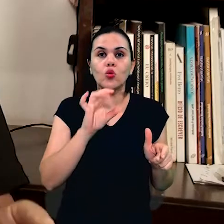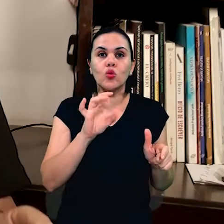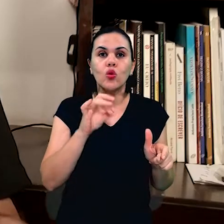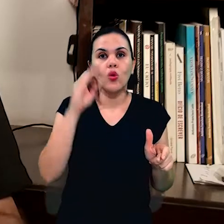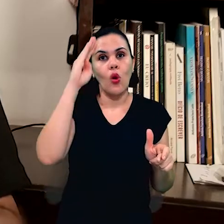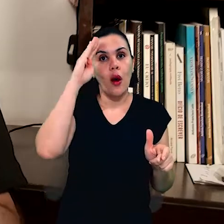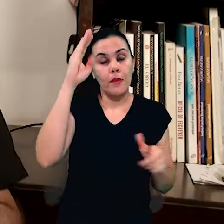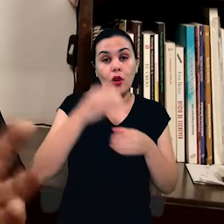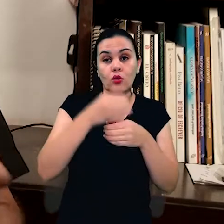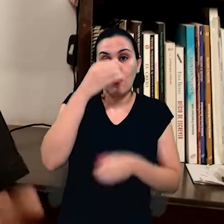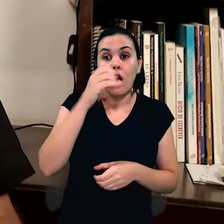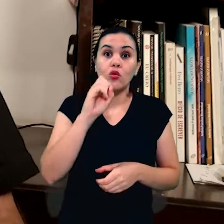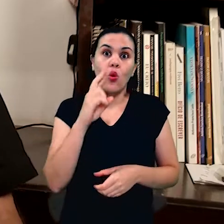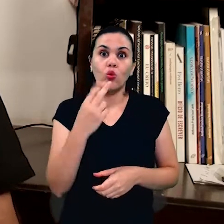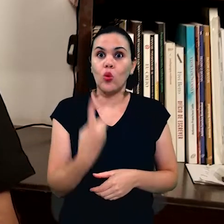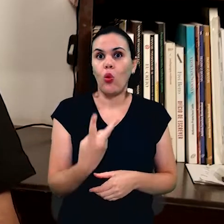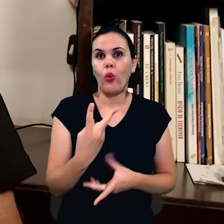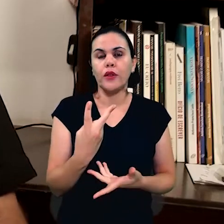ou dois,